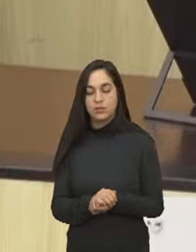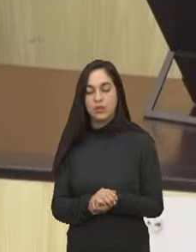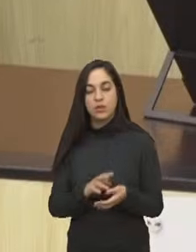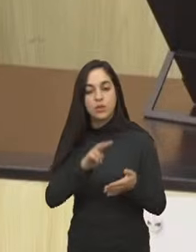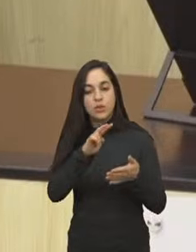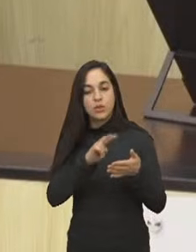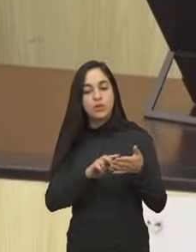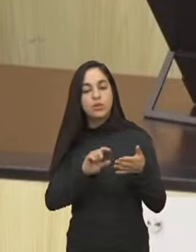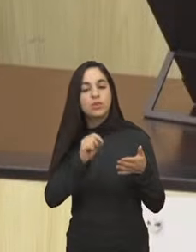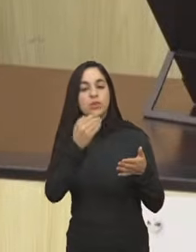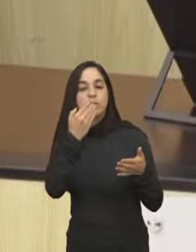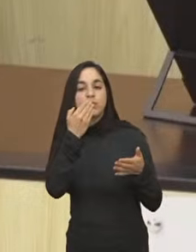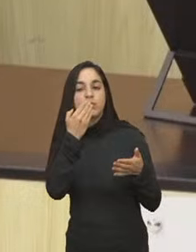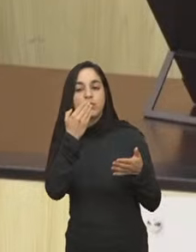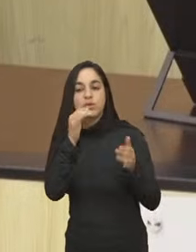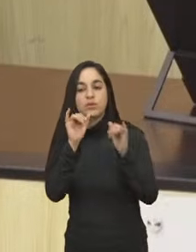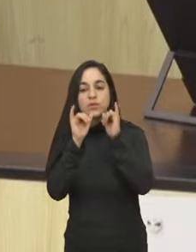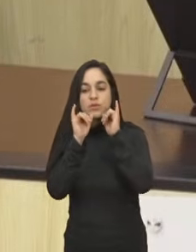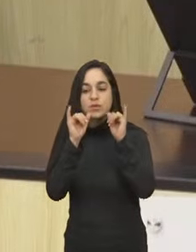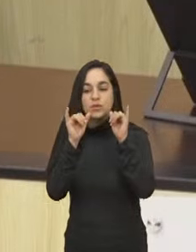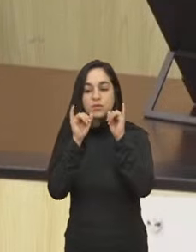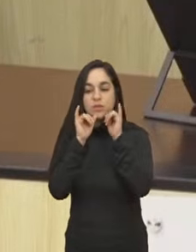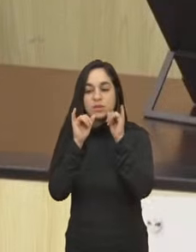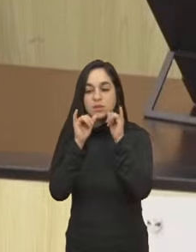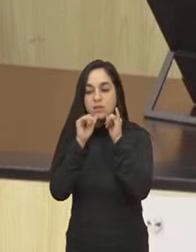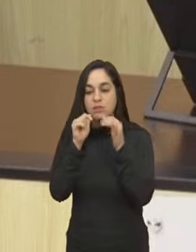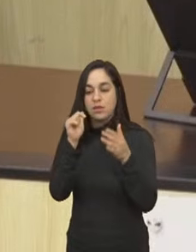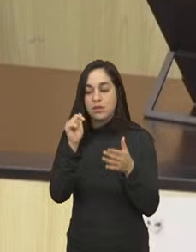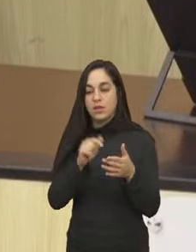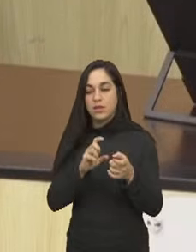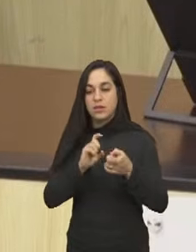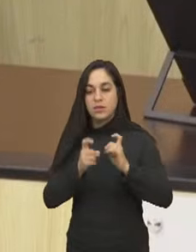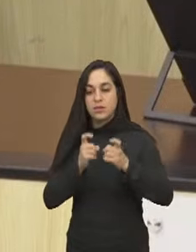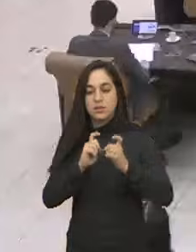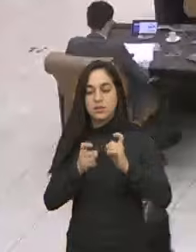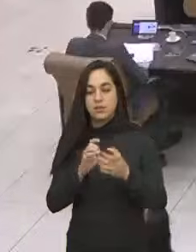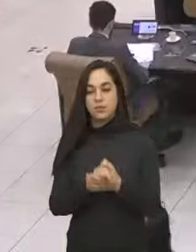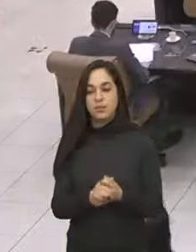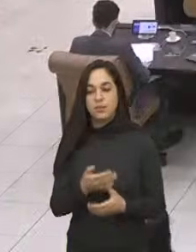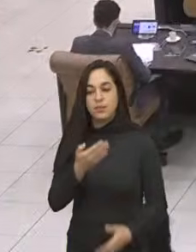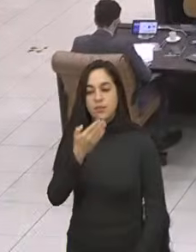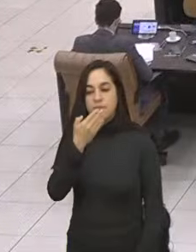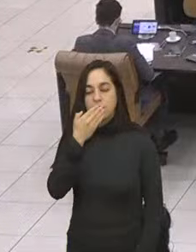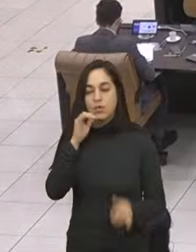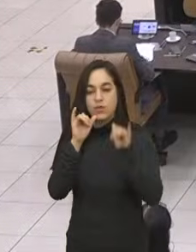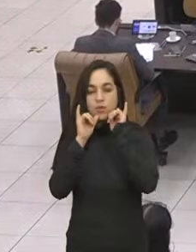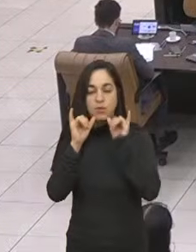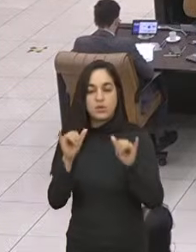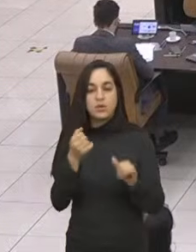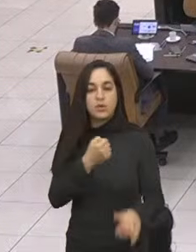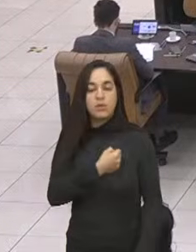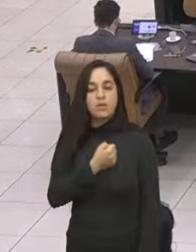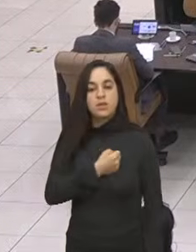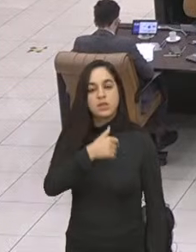dos pedidos de informações protocolados para esta sessão. Pedidos de informações número